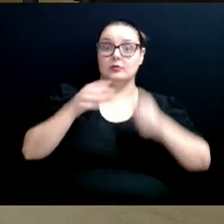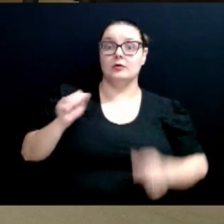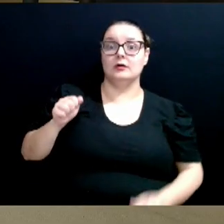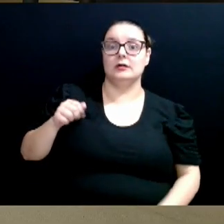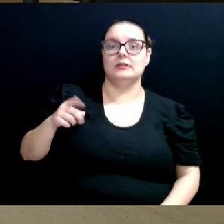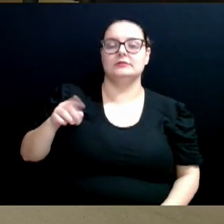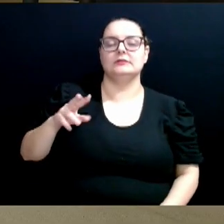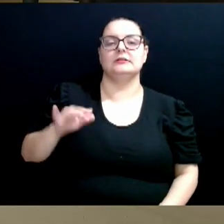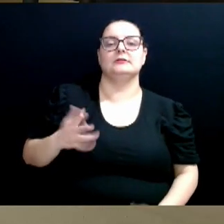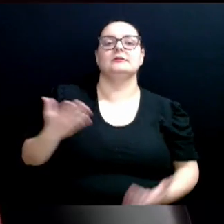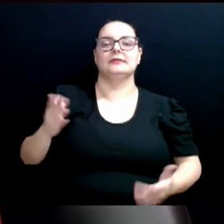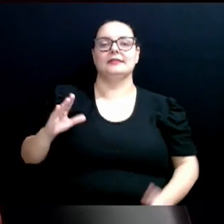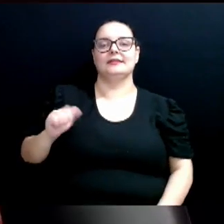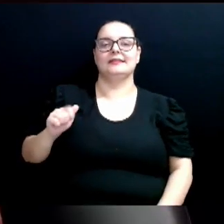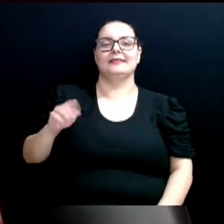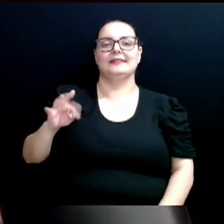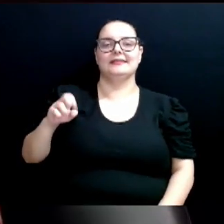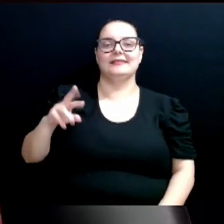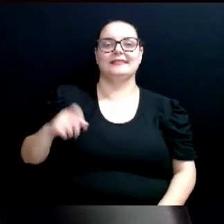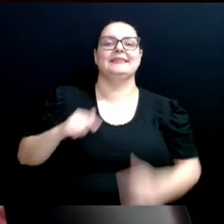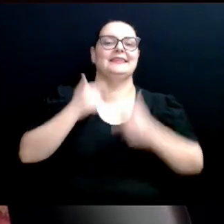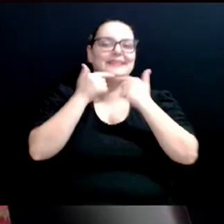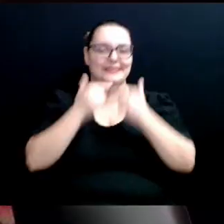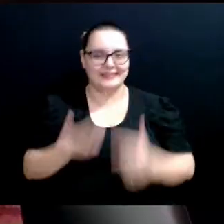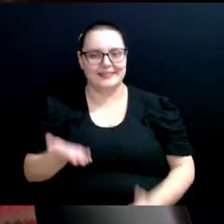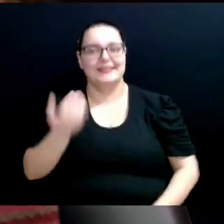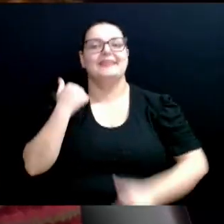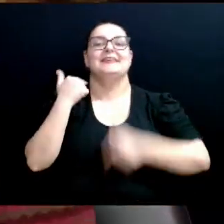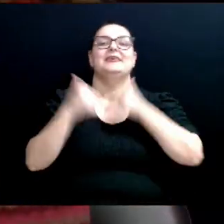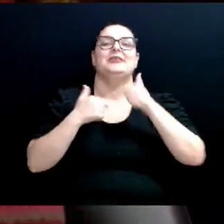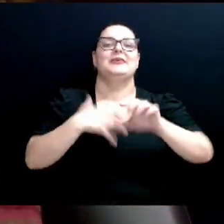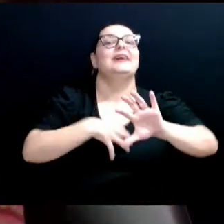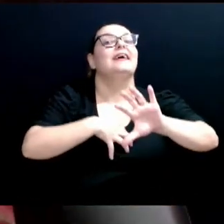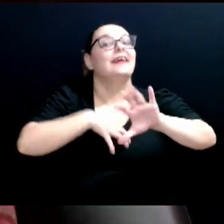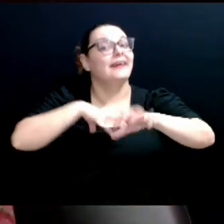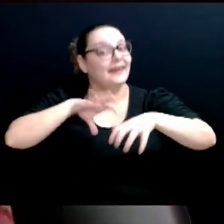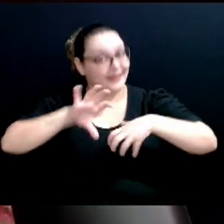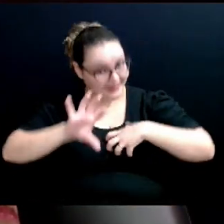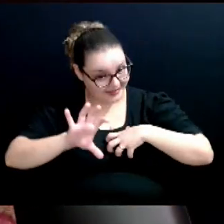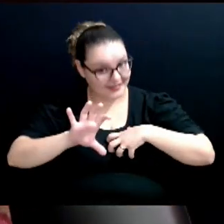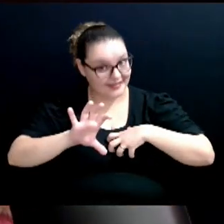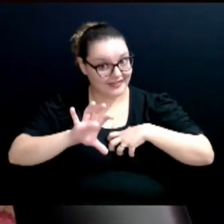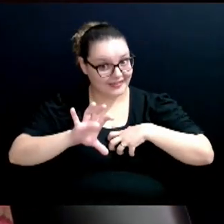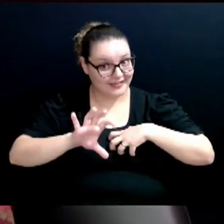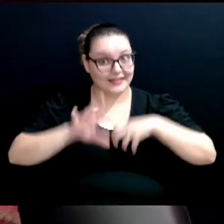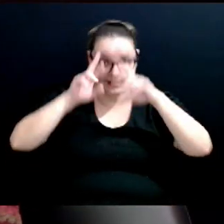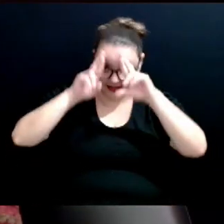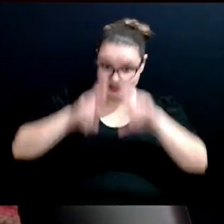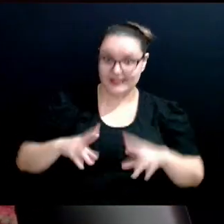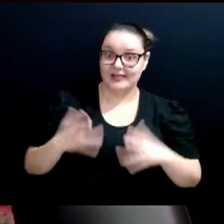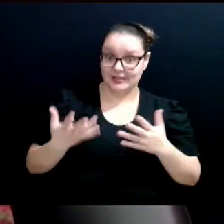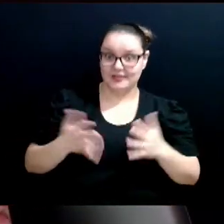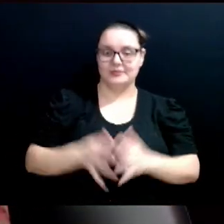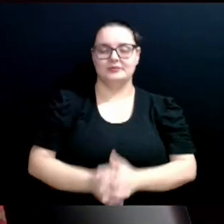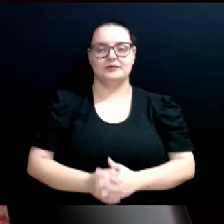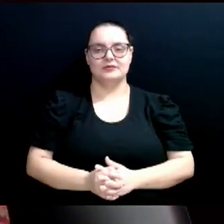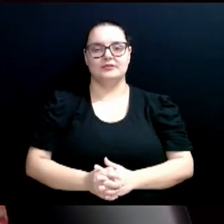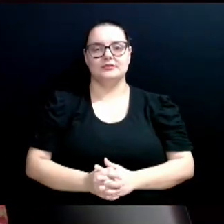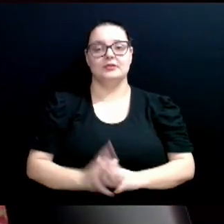Catarina. Vamos trabalhar a empatia, Andréia, e o respeito, né? Quando a gente